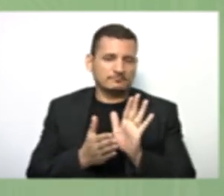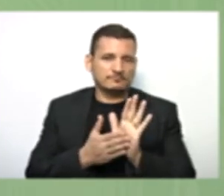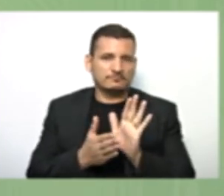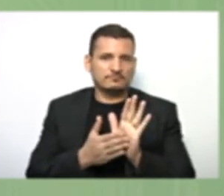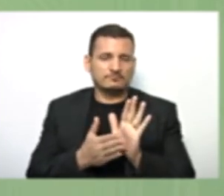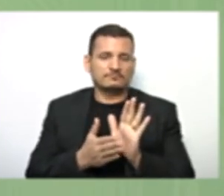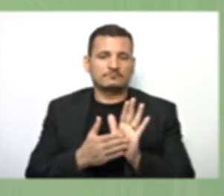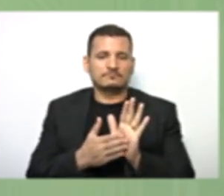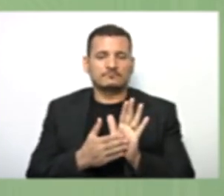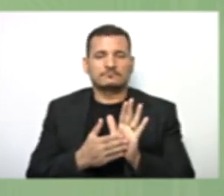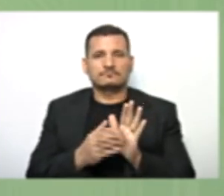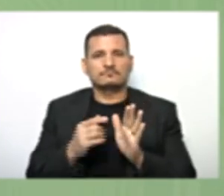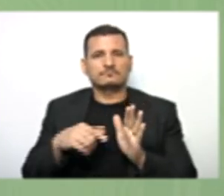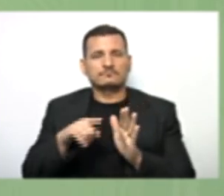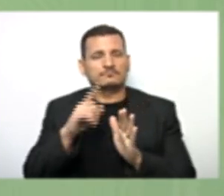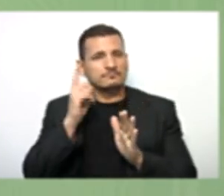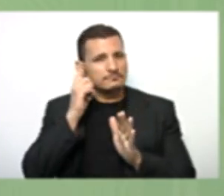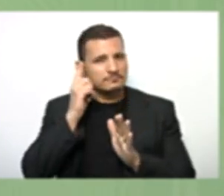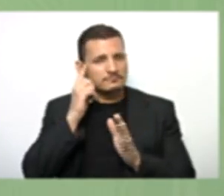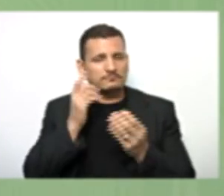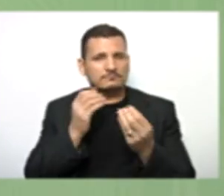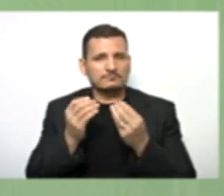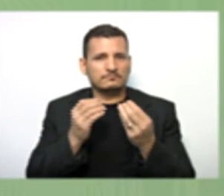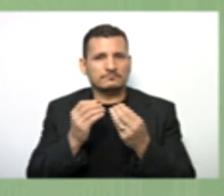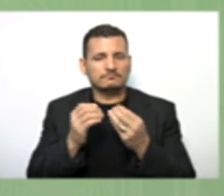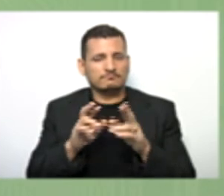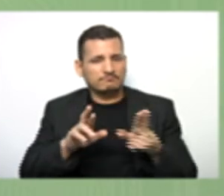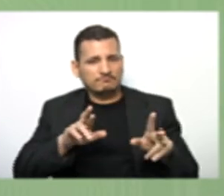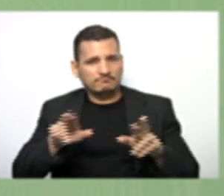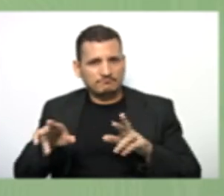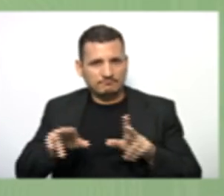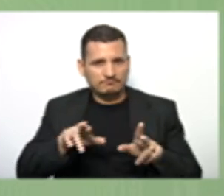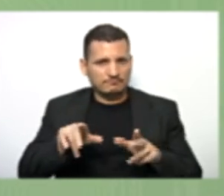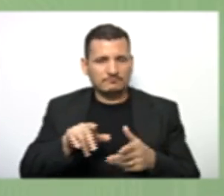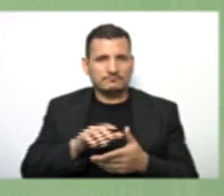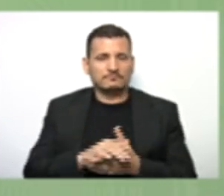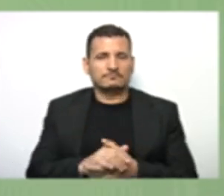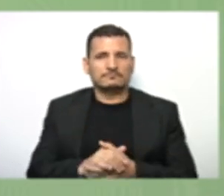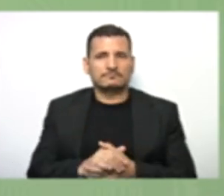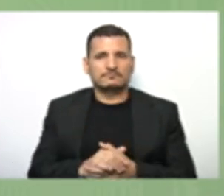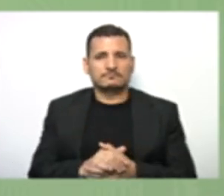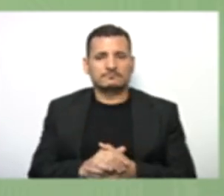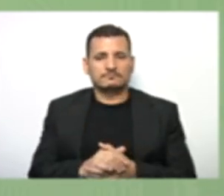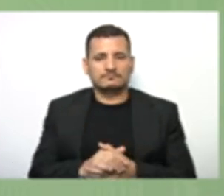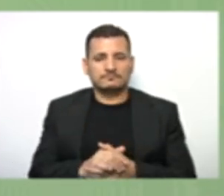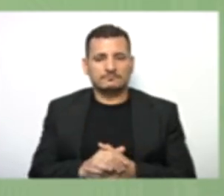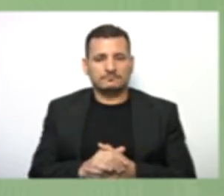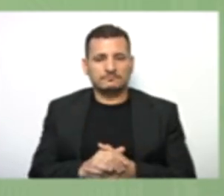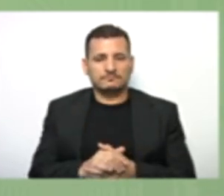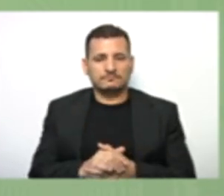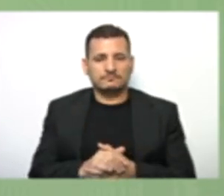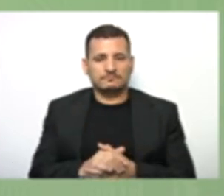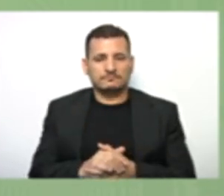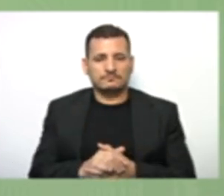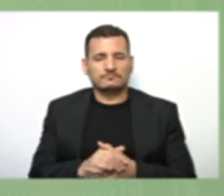poder ligar, saber diferenciar as coisas, certo? Novamente, como